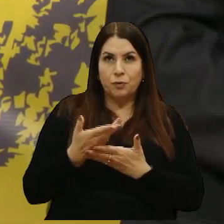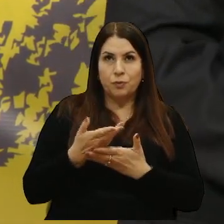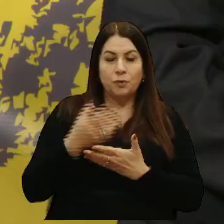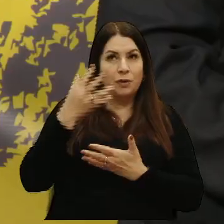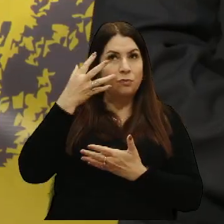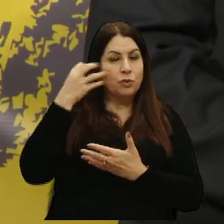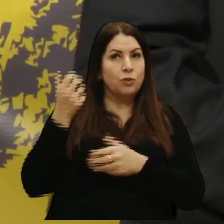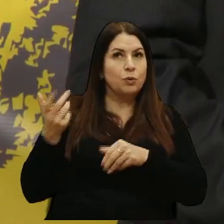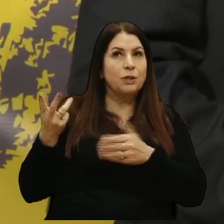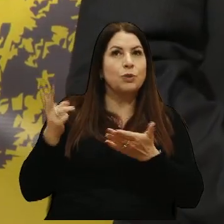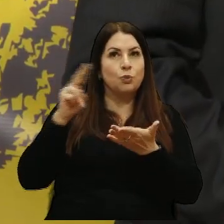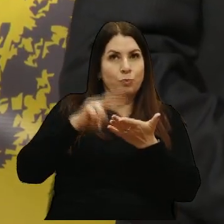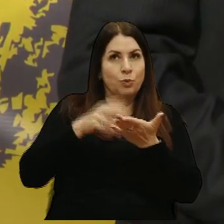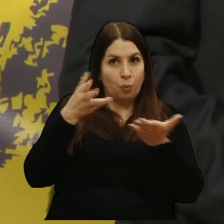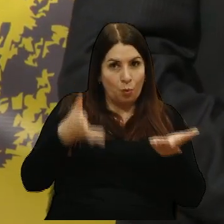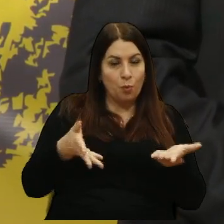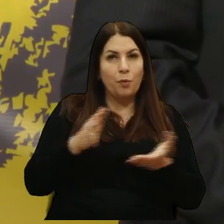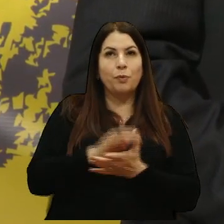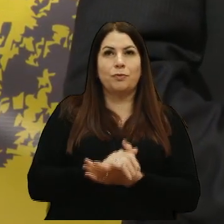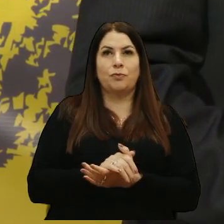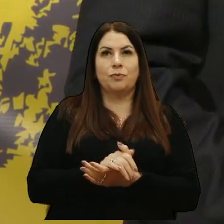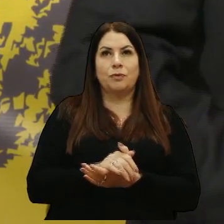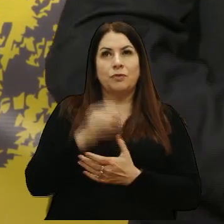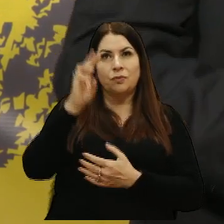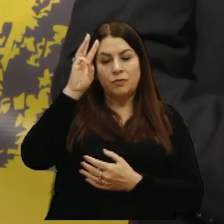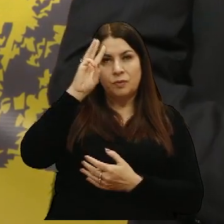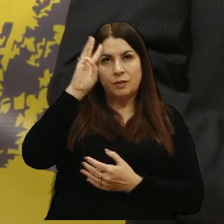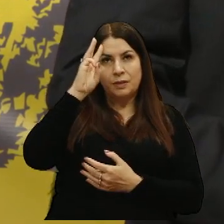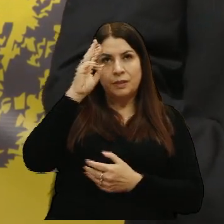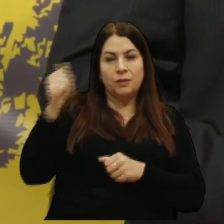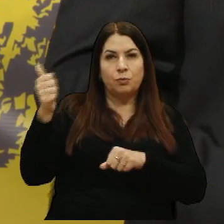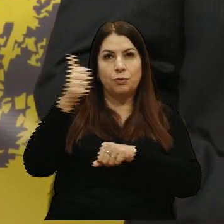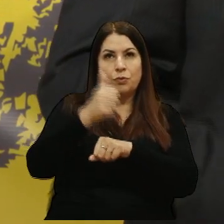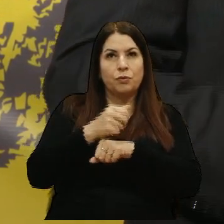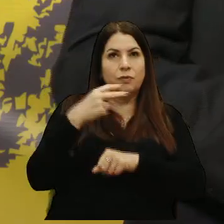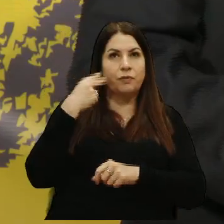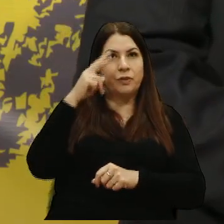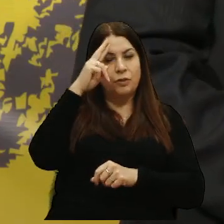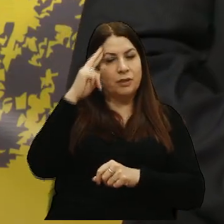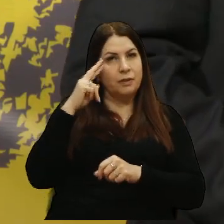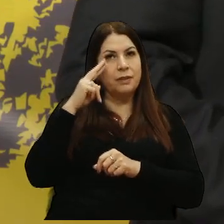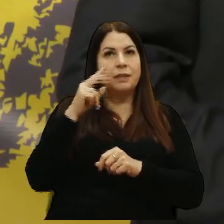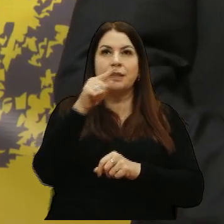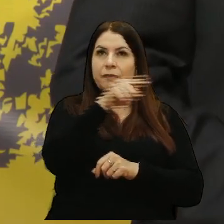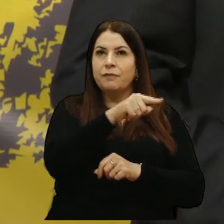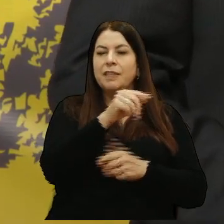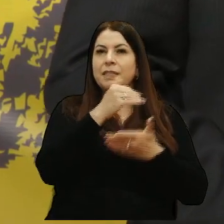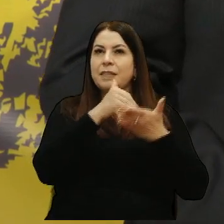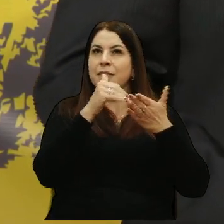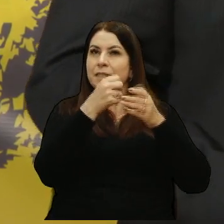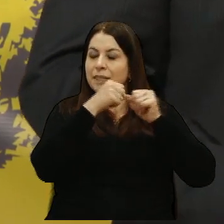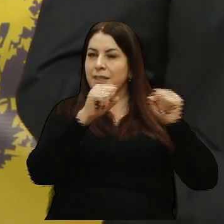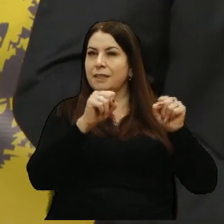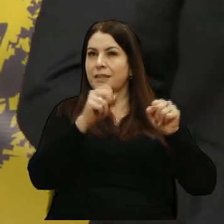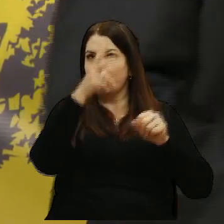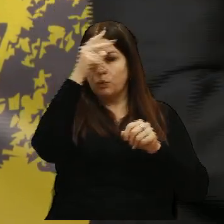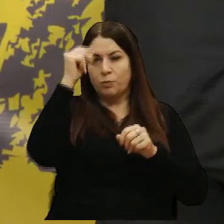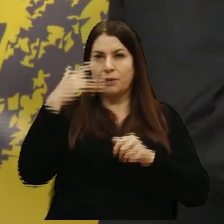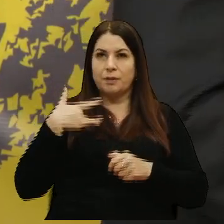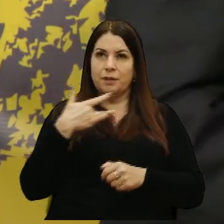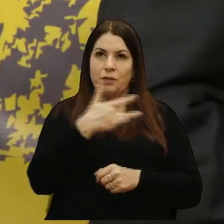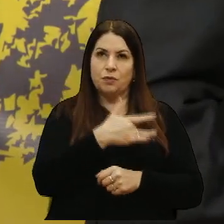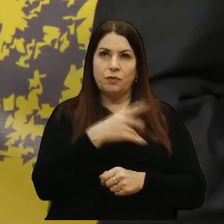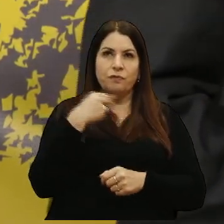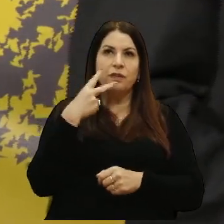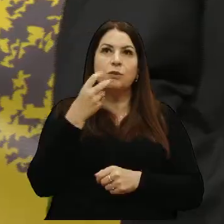que assumiu, né, hoje, nessa terça-feira, no lugar aí de Rafael Bueno, que assumiu a pasta da Secretaria Municipal da Saúde.